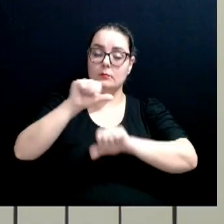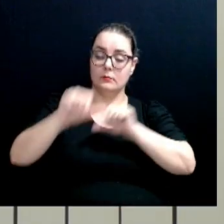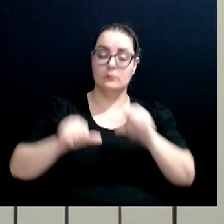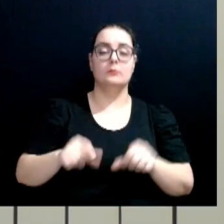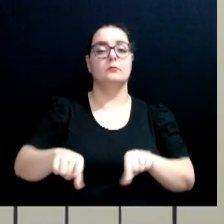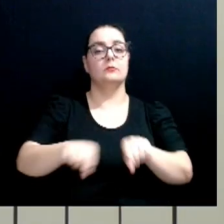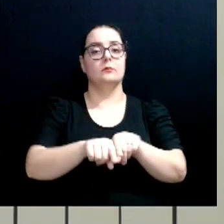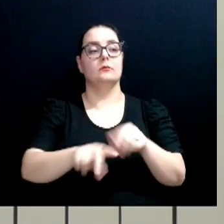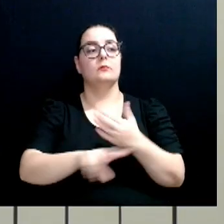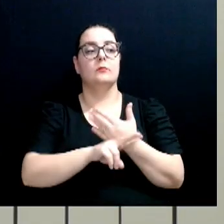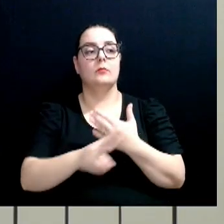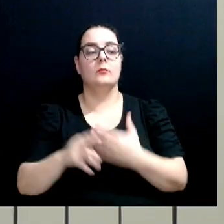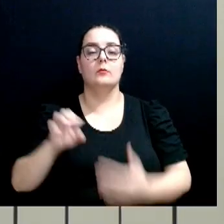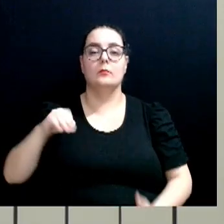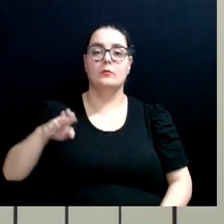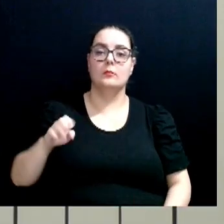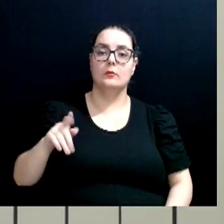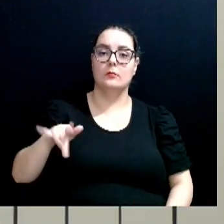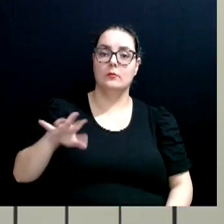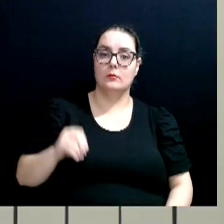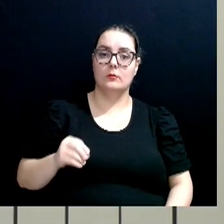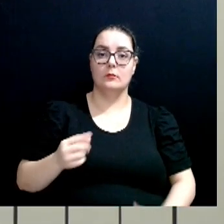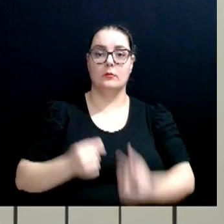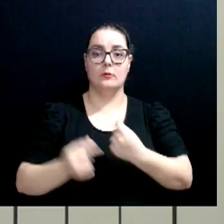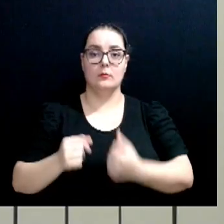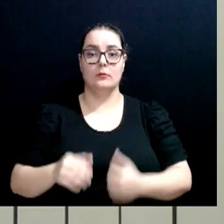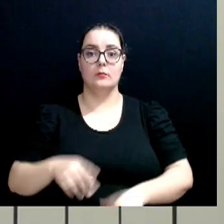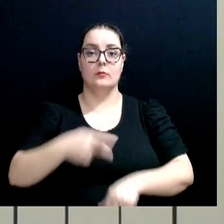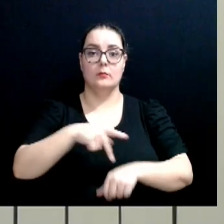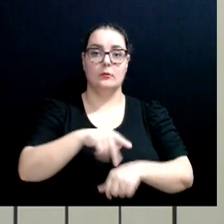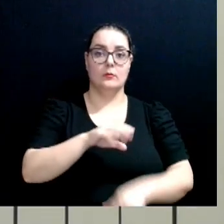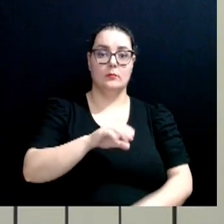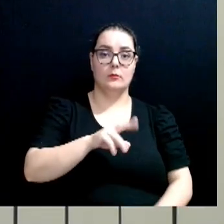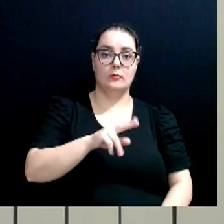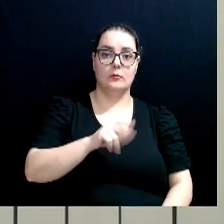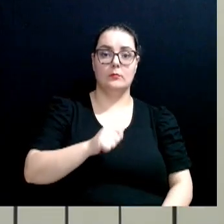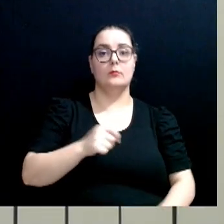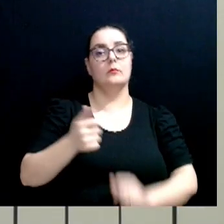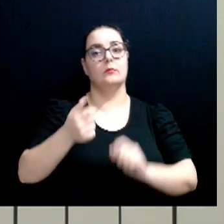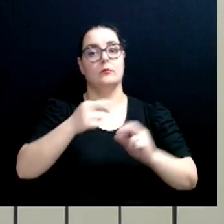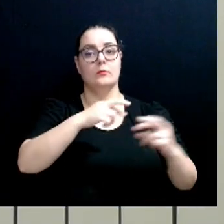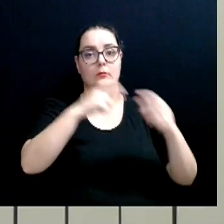embargo econômico a Cuba. Confira o balanço dos trabalhos na reportagem.